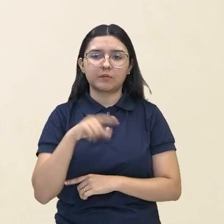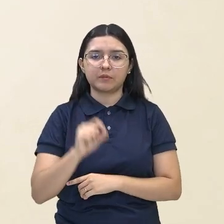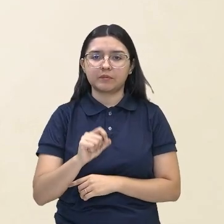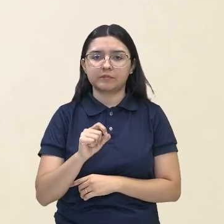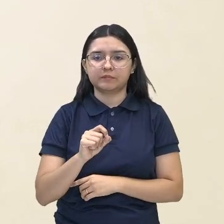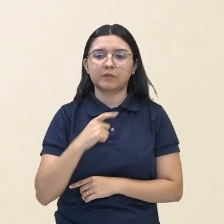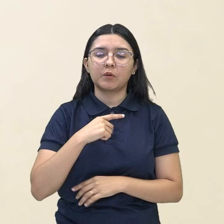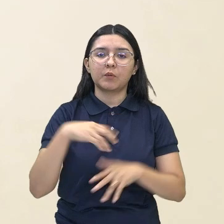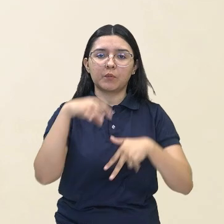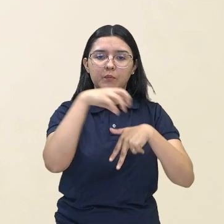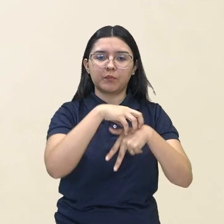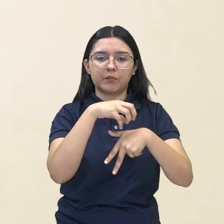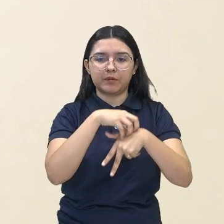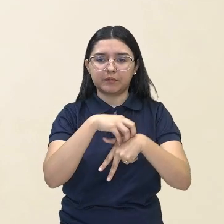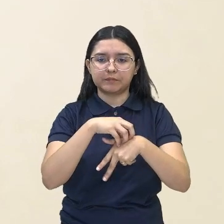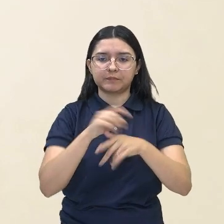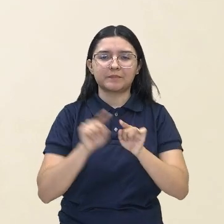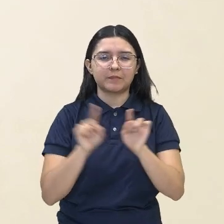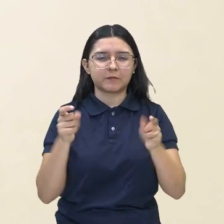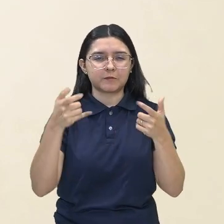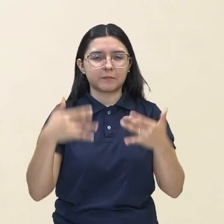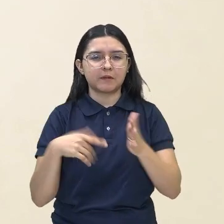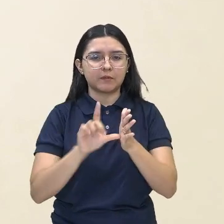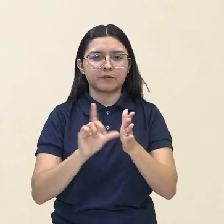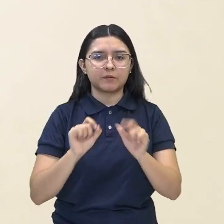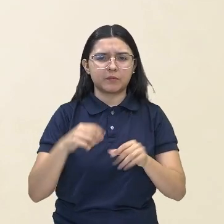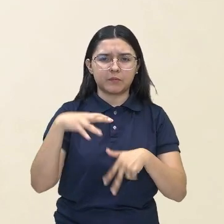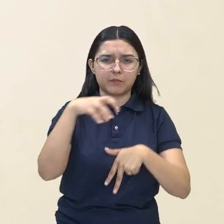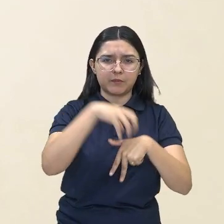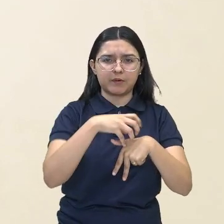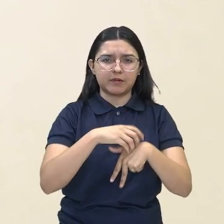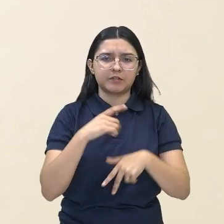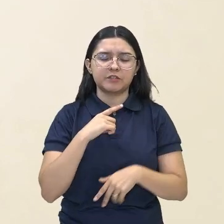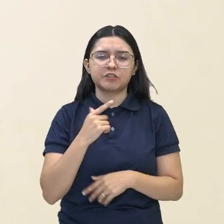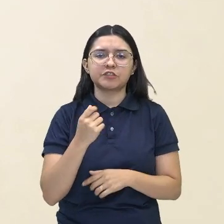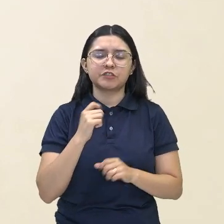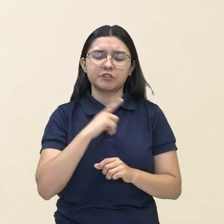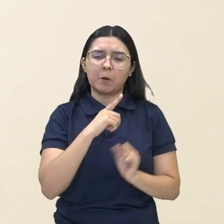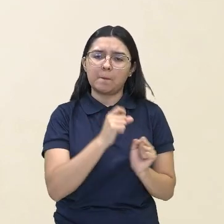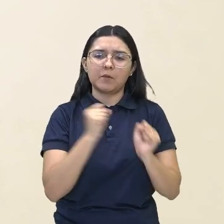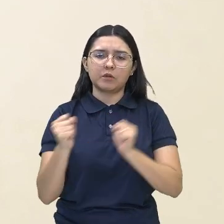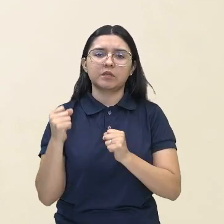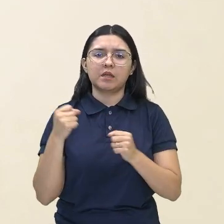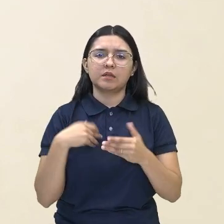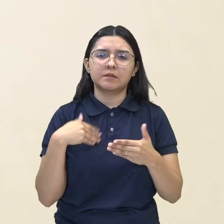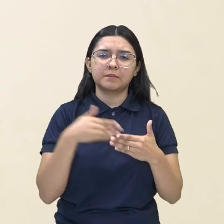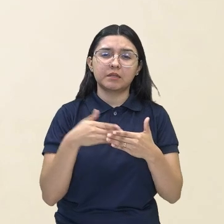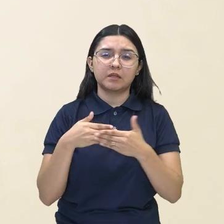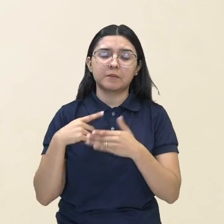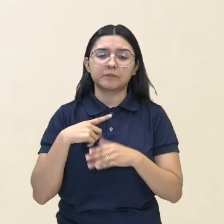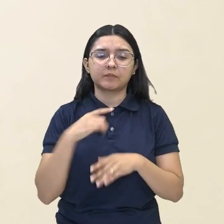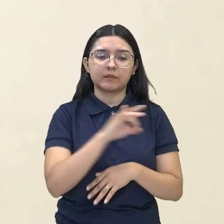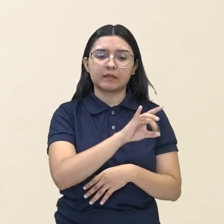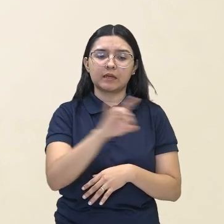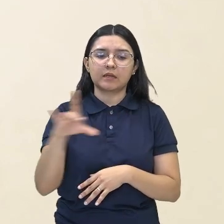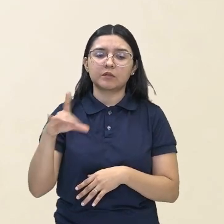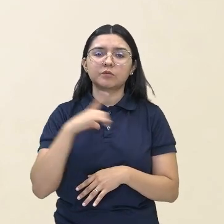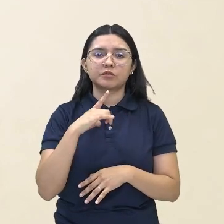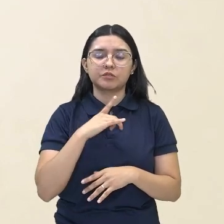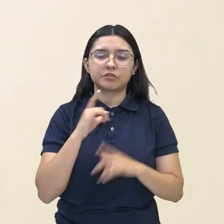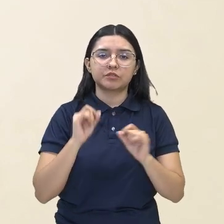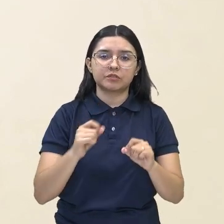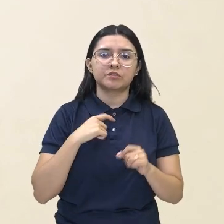justamente o rei. Mas, como eu falei para vocês, o rei tinha um poder limitado, em vista que cada feudo tinha uma